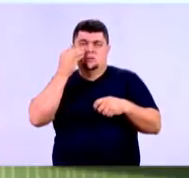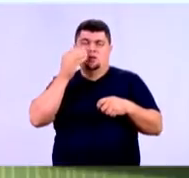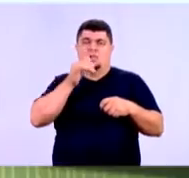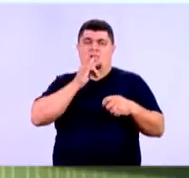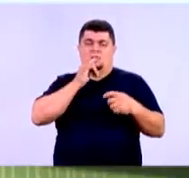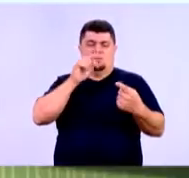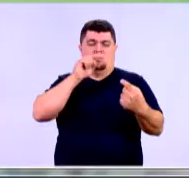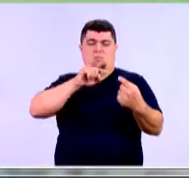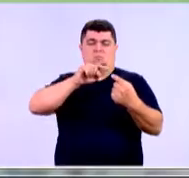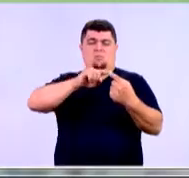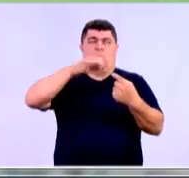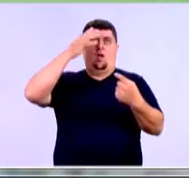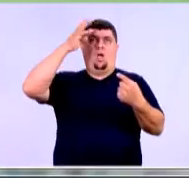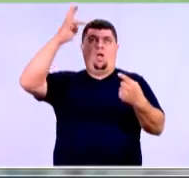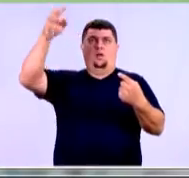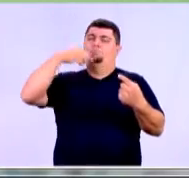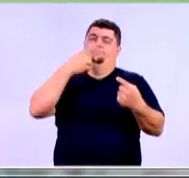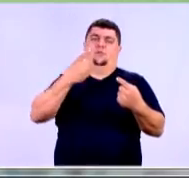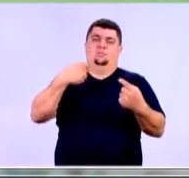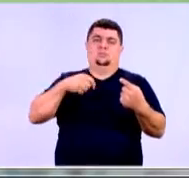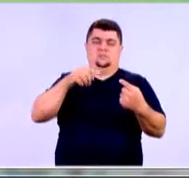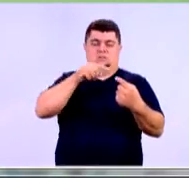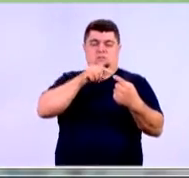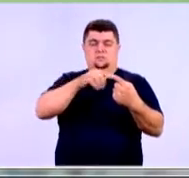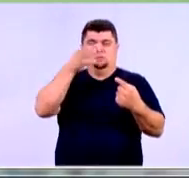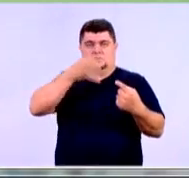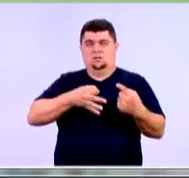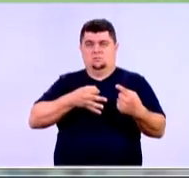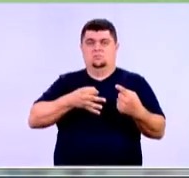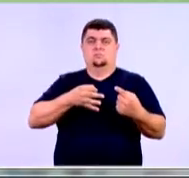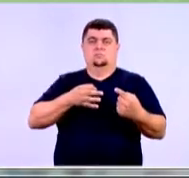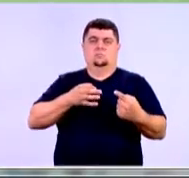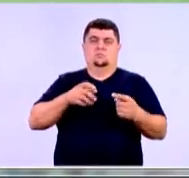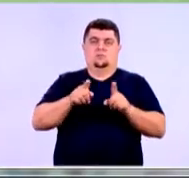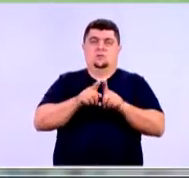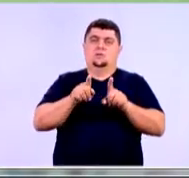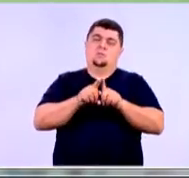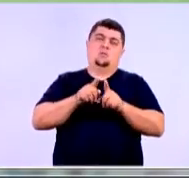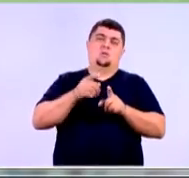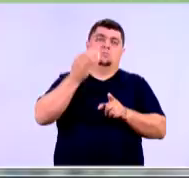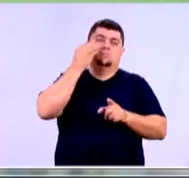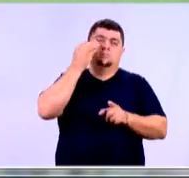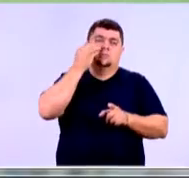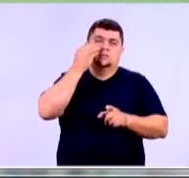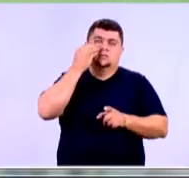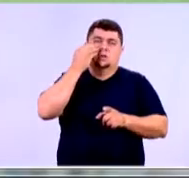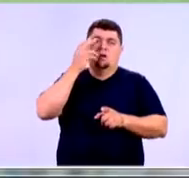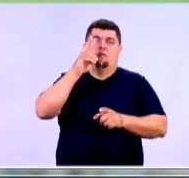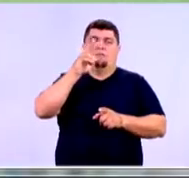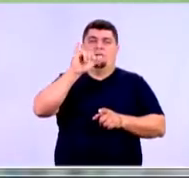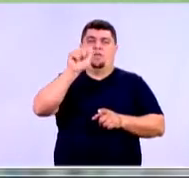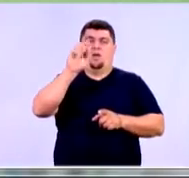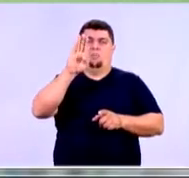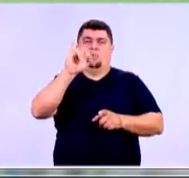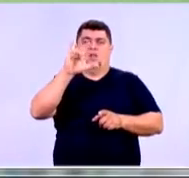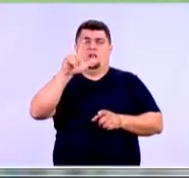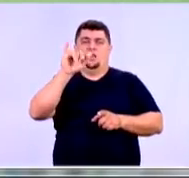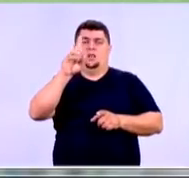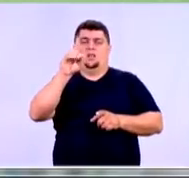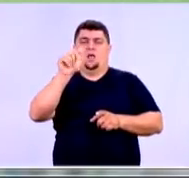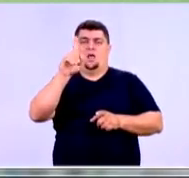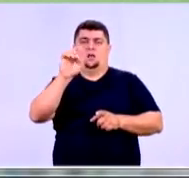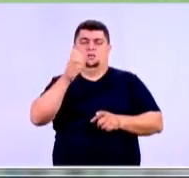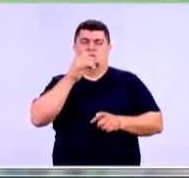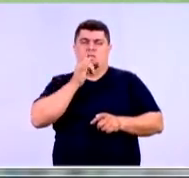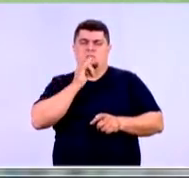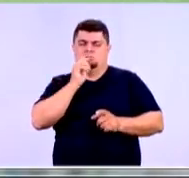feitos, né, professor? Exatamente. Além disso, a análise da viabilidade do negócio, isso aqui é muito importante na hora de concessão de crédito.